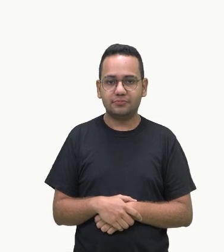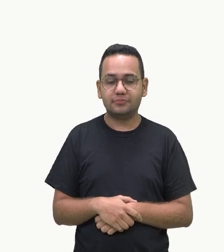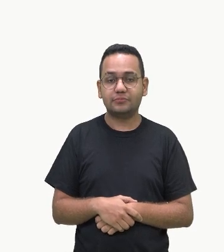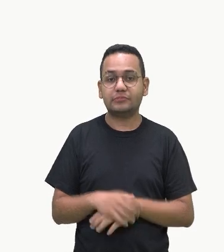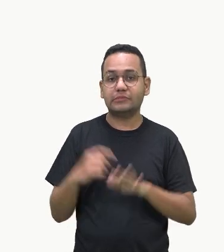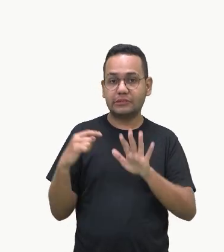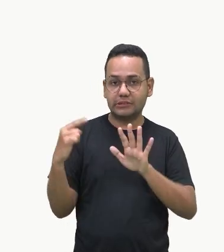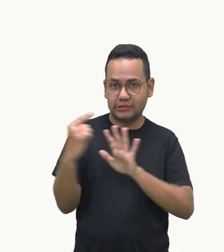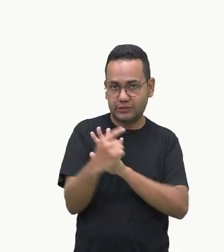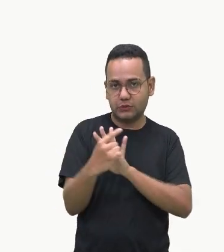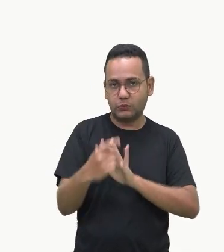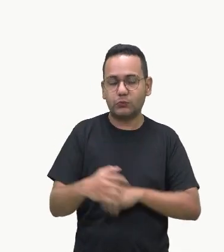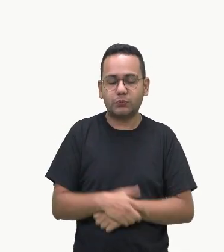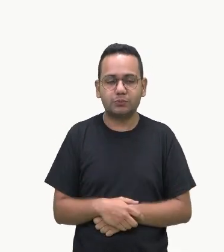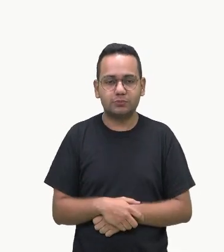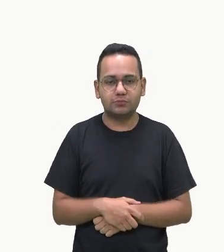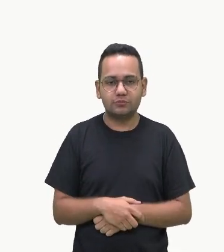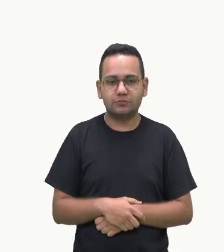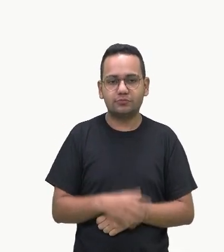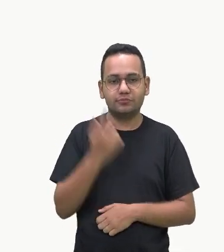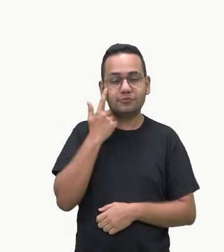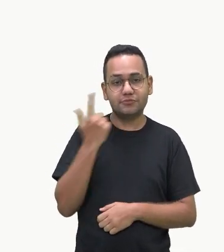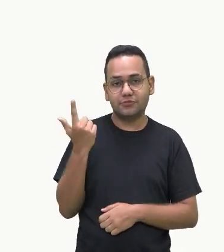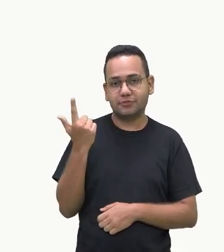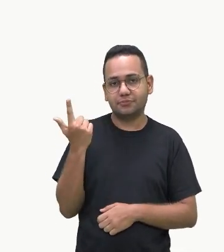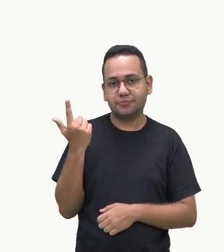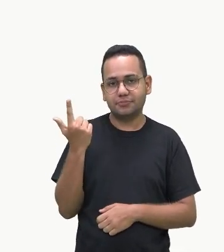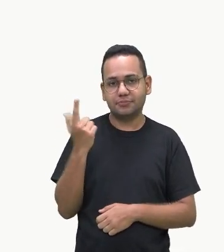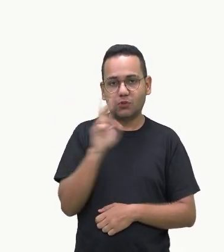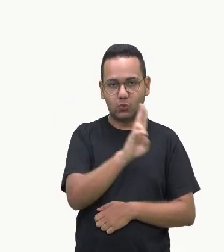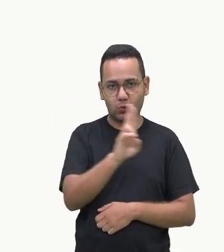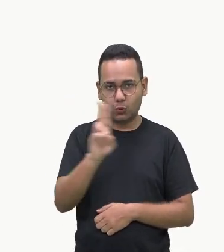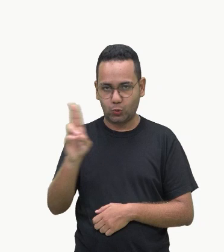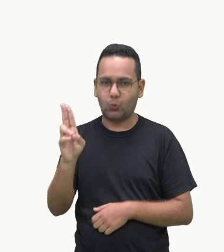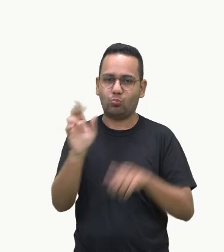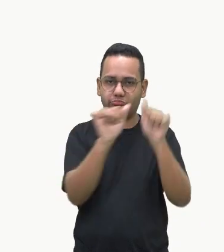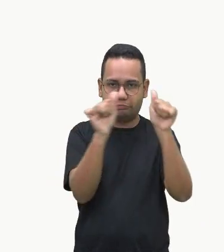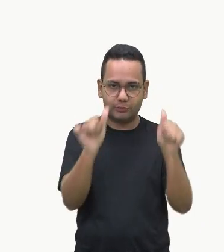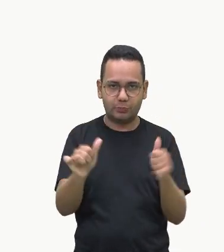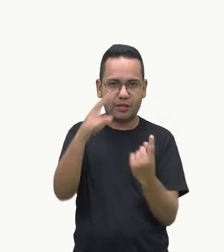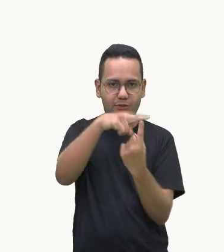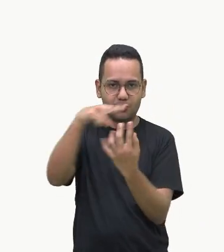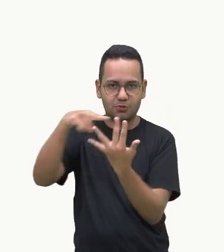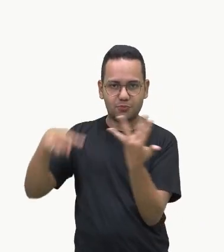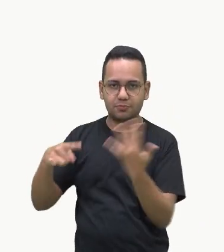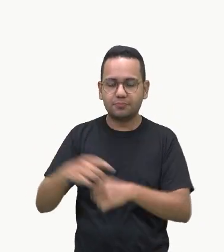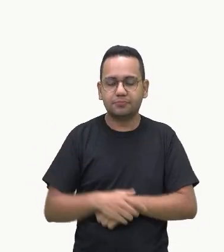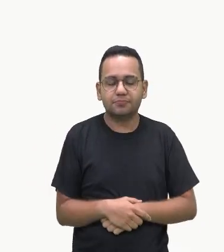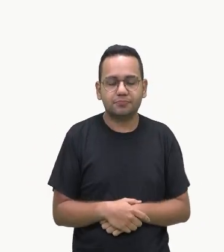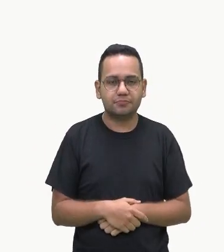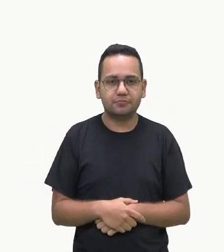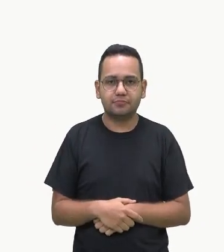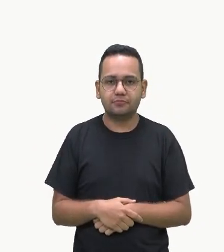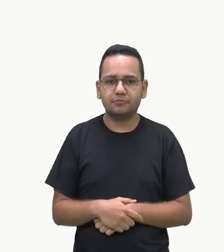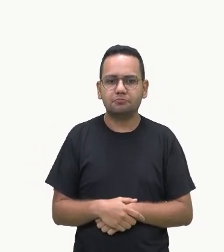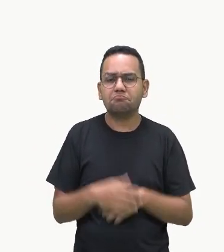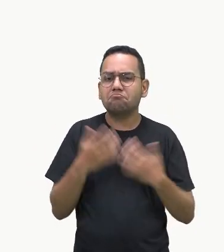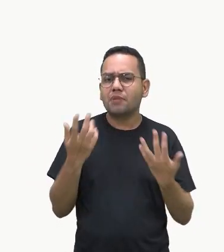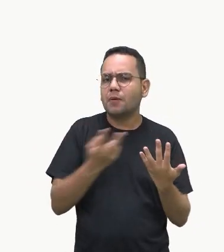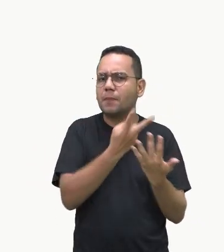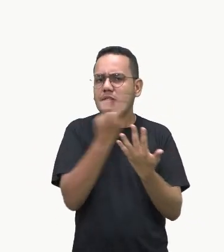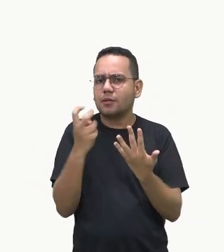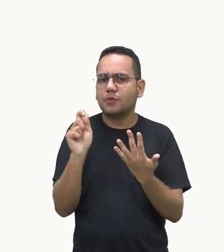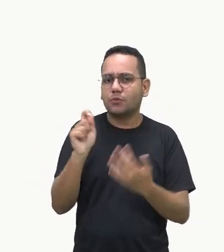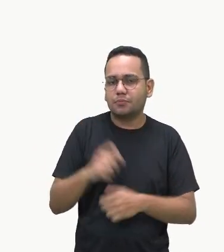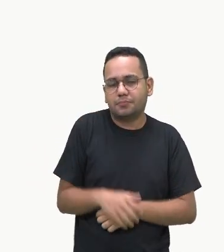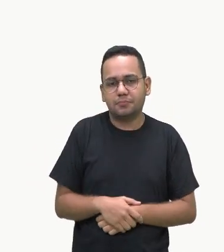começando com triângulo, quadrilátero, pentágono, hexágono, heptágono. O que você percebe em todos